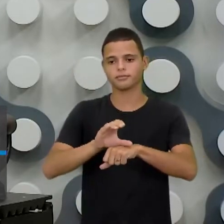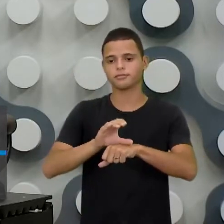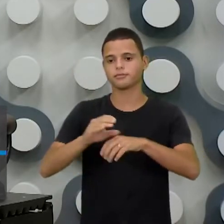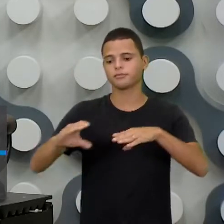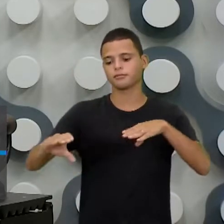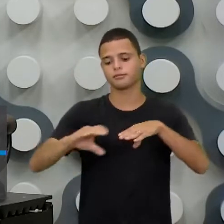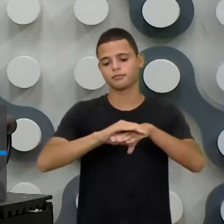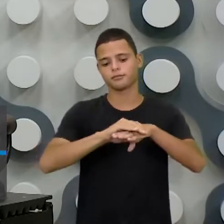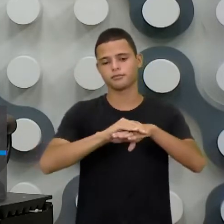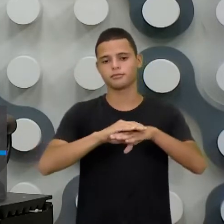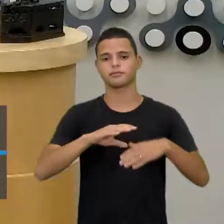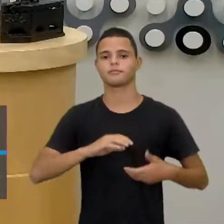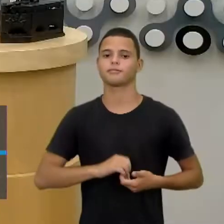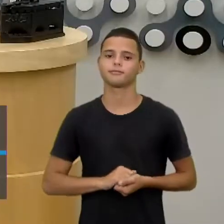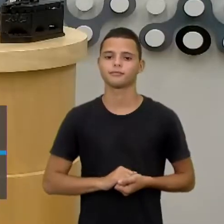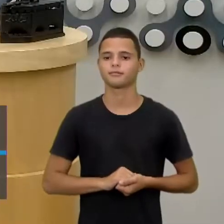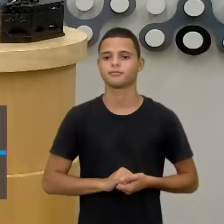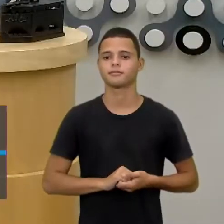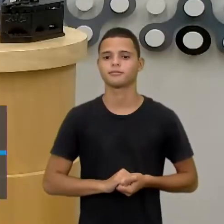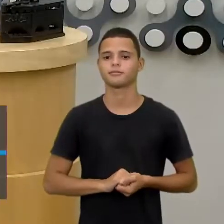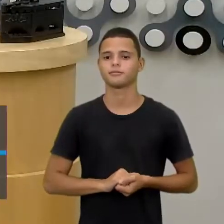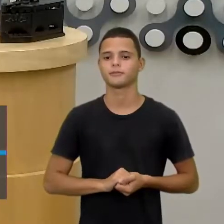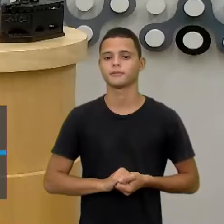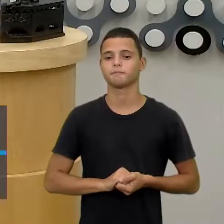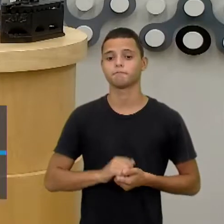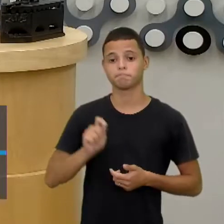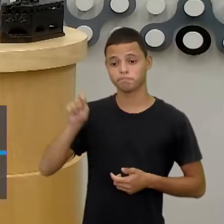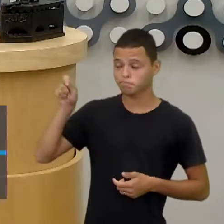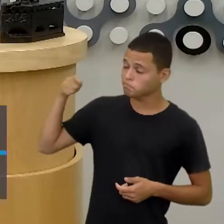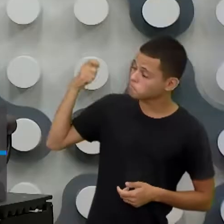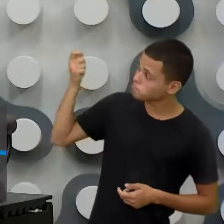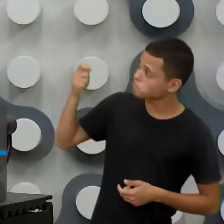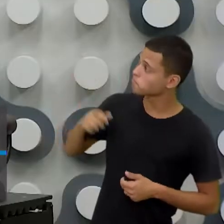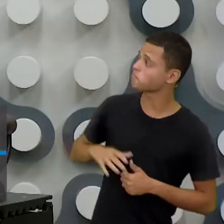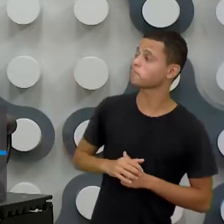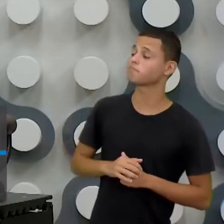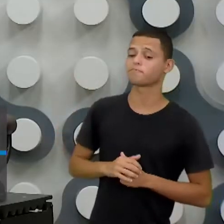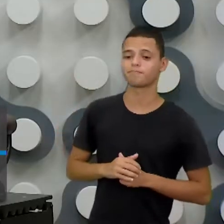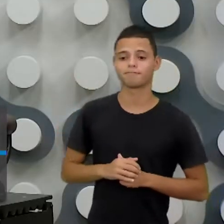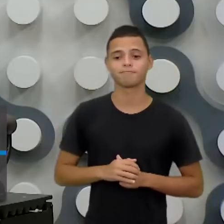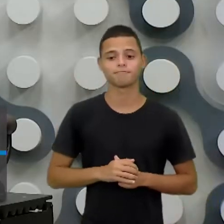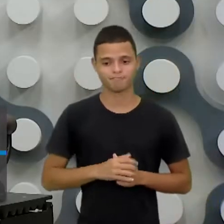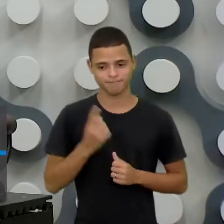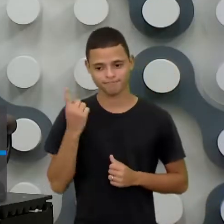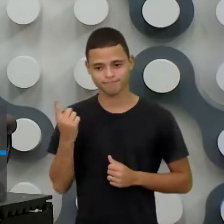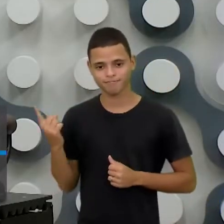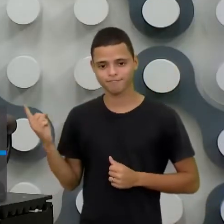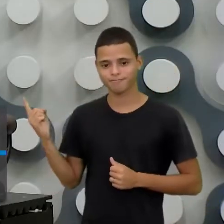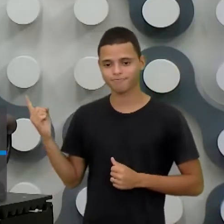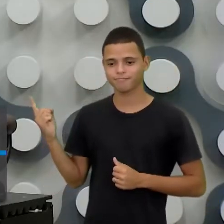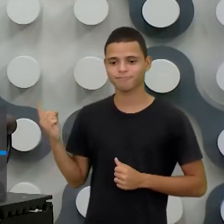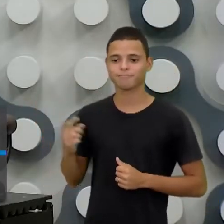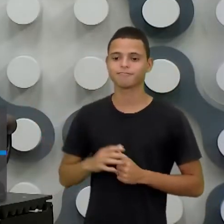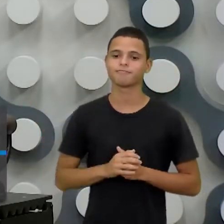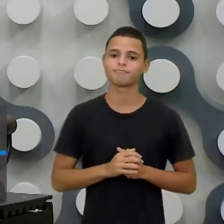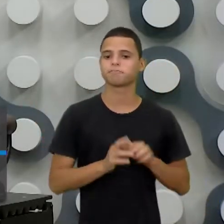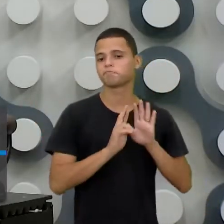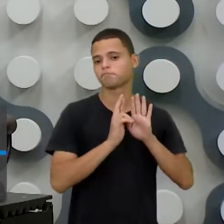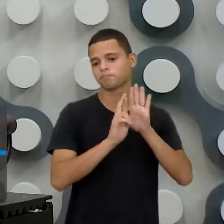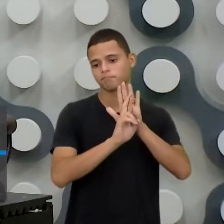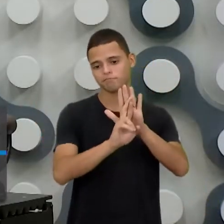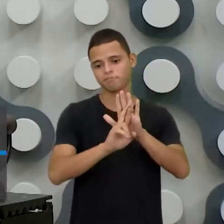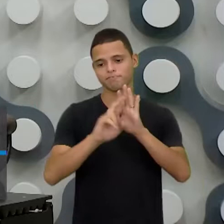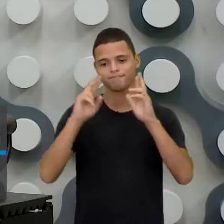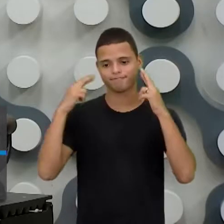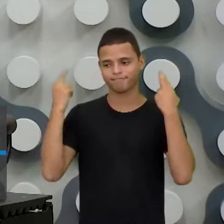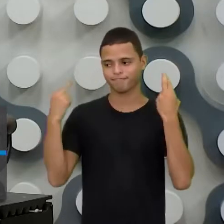aqui e esqueci a roupa que eu tava. E o meu sinal é esse aqui, ó, que representa aí os meus cachos,